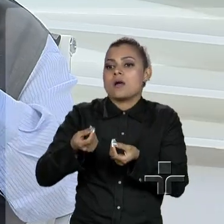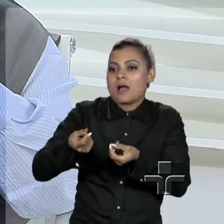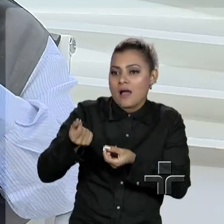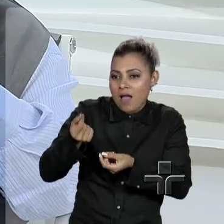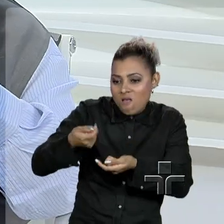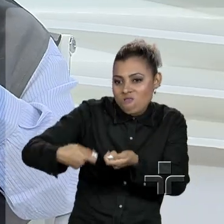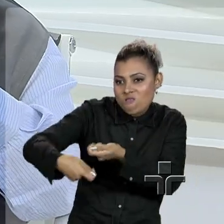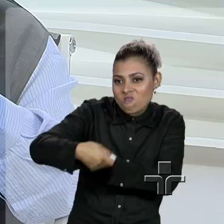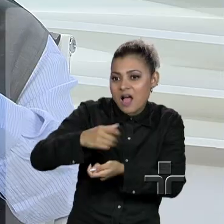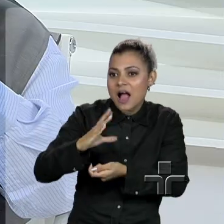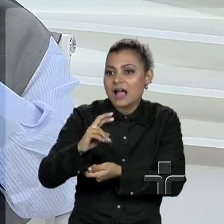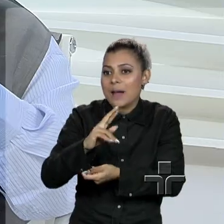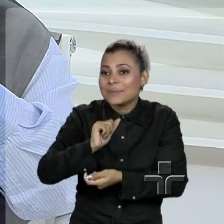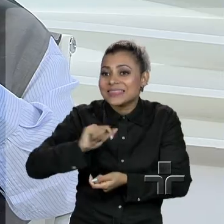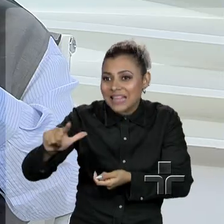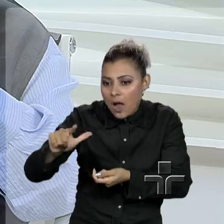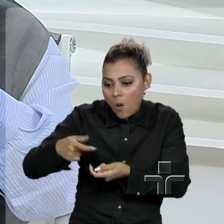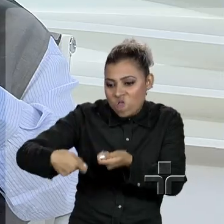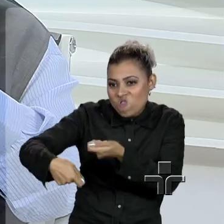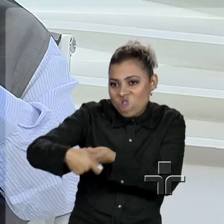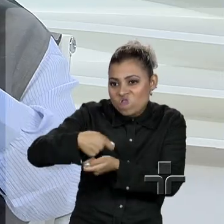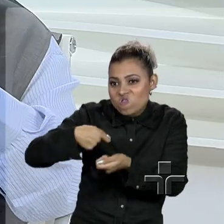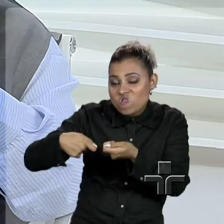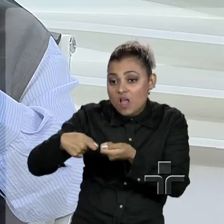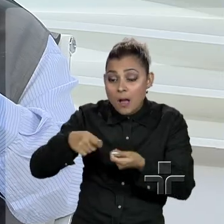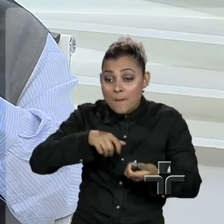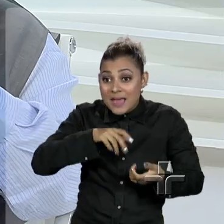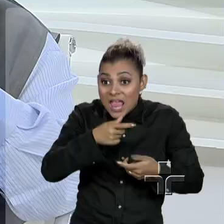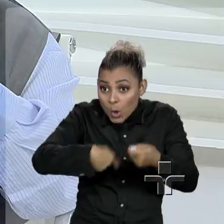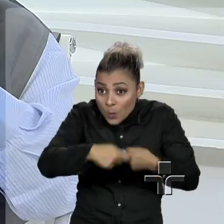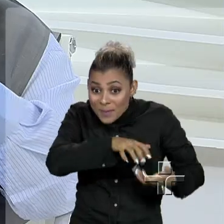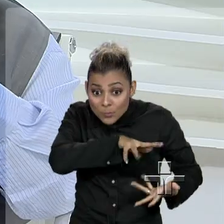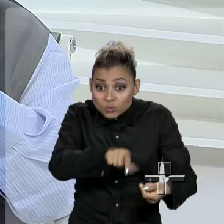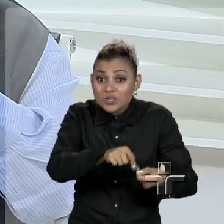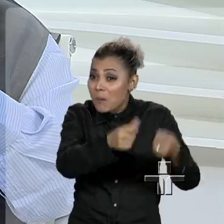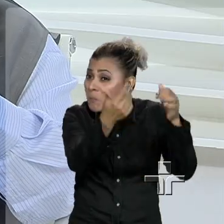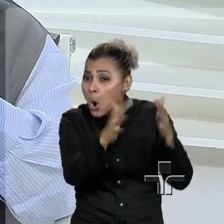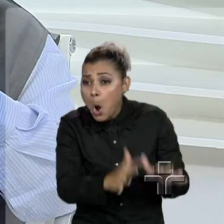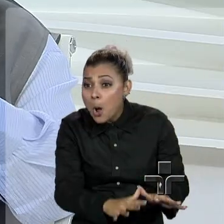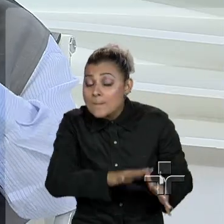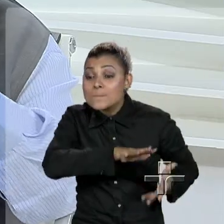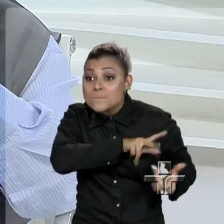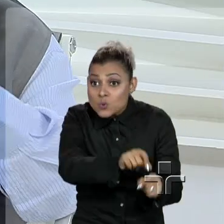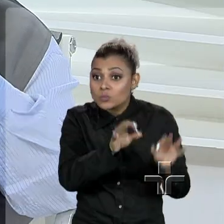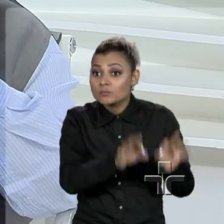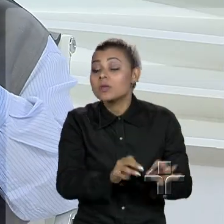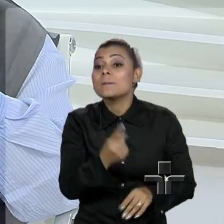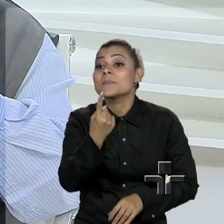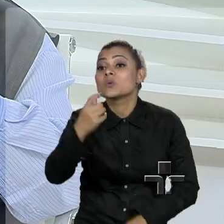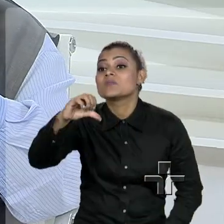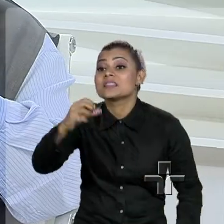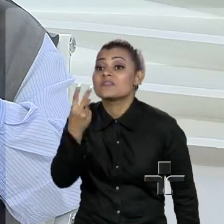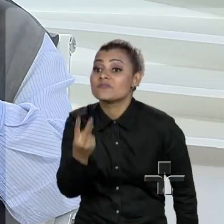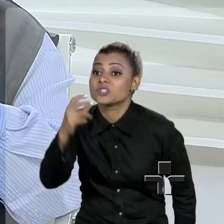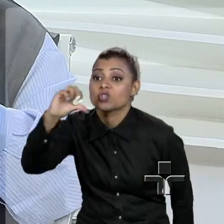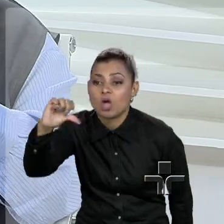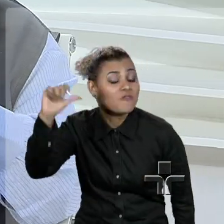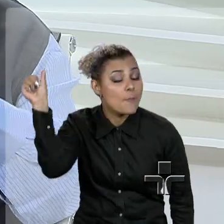sistema financeiro levou a economia mundial à maior crise do mundo, que foi a crise de 29.